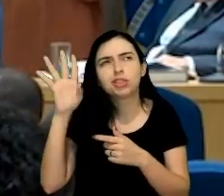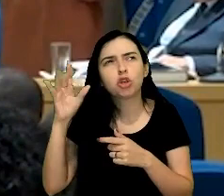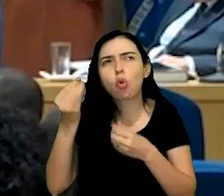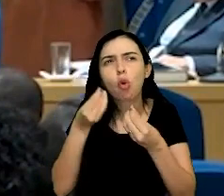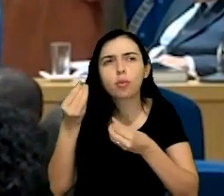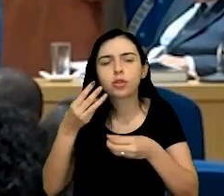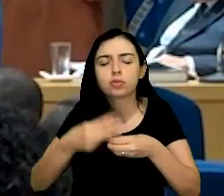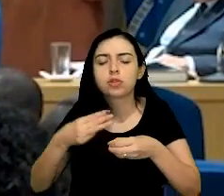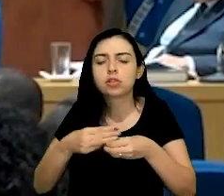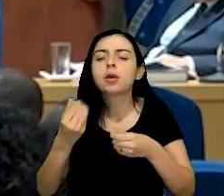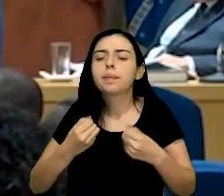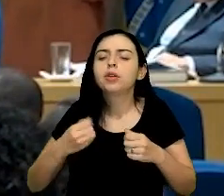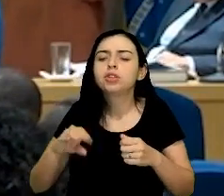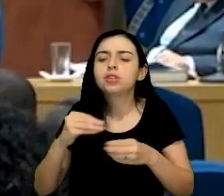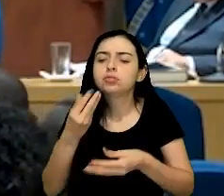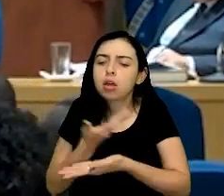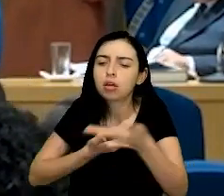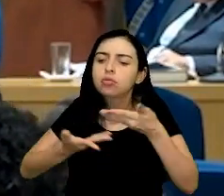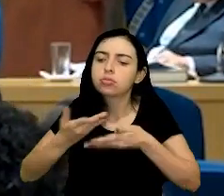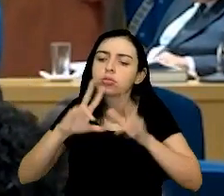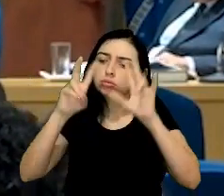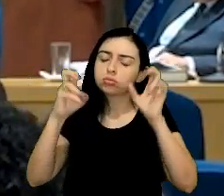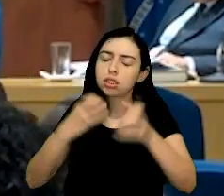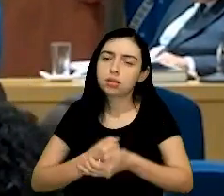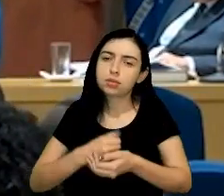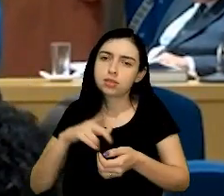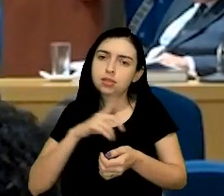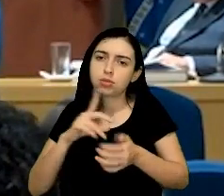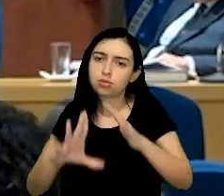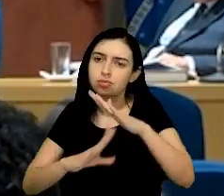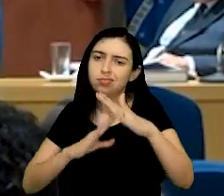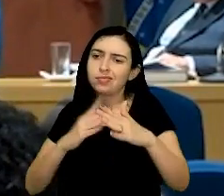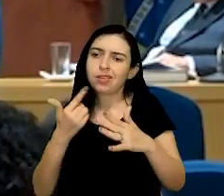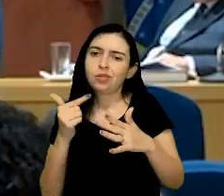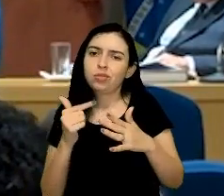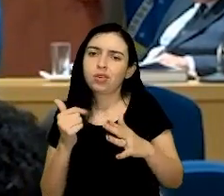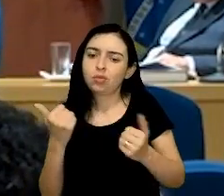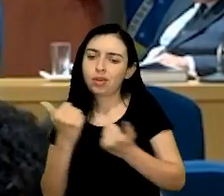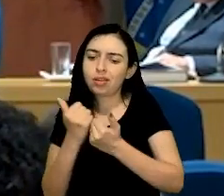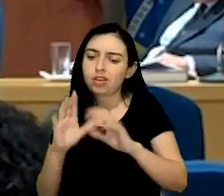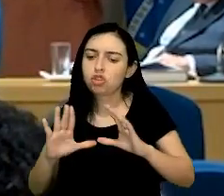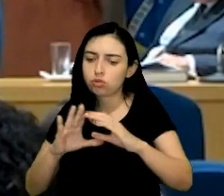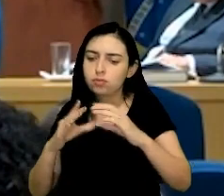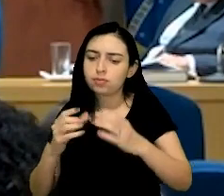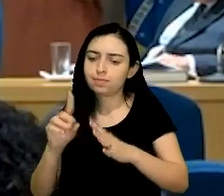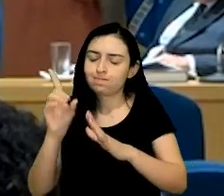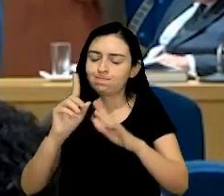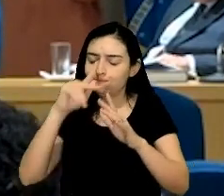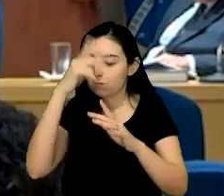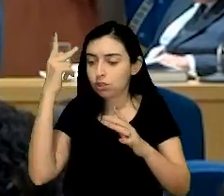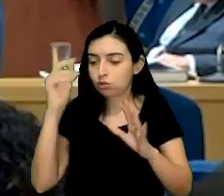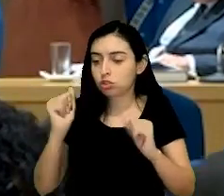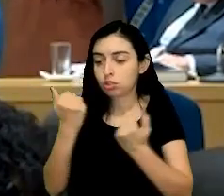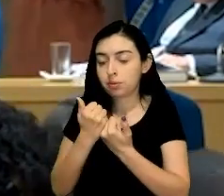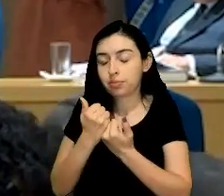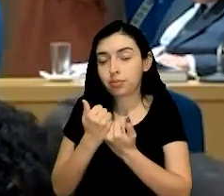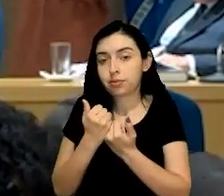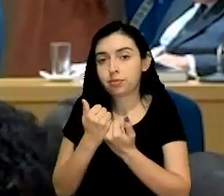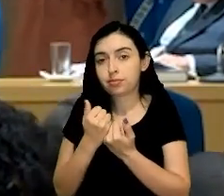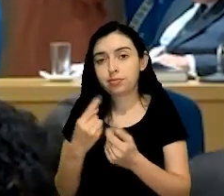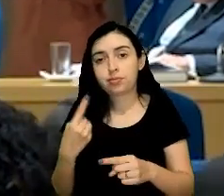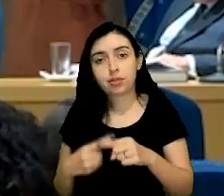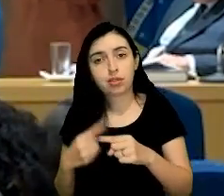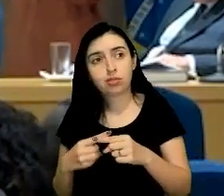com essa questão se esses refugiados não tiverem uma rede pessoal de apoio, porque nós não estamos preparados, né,